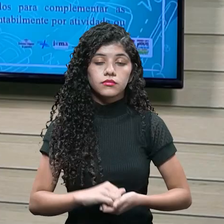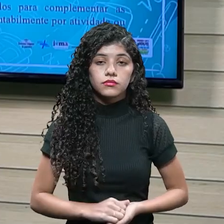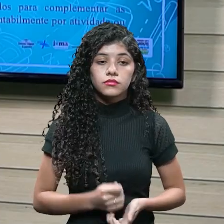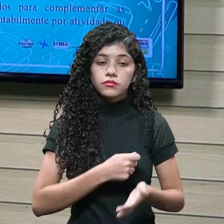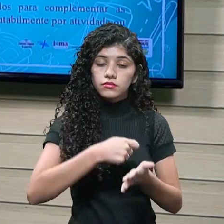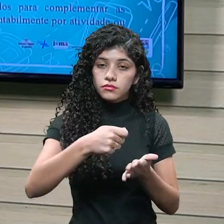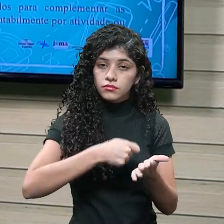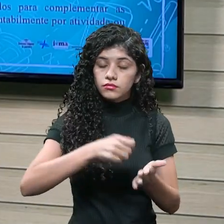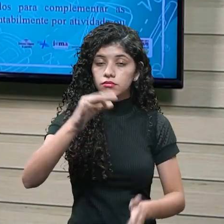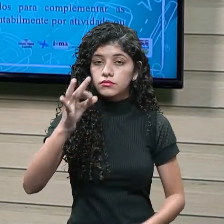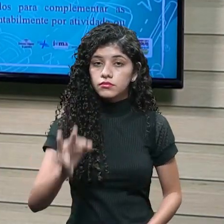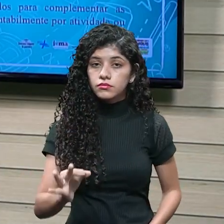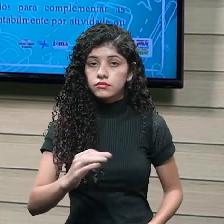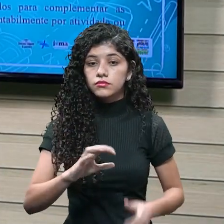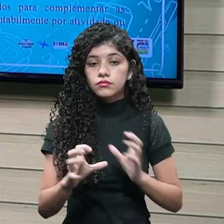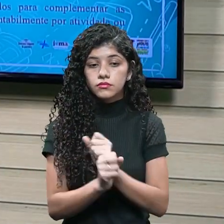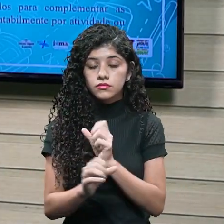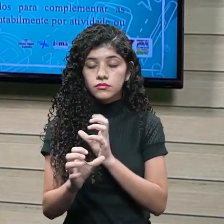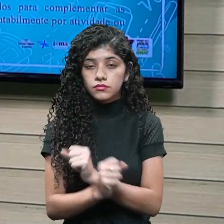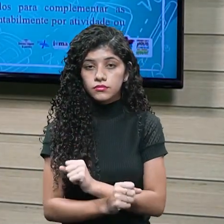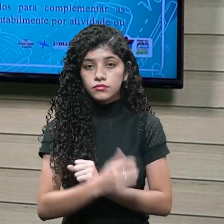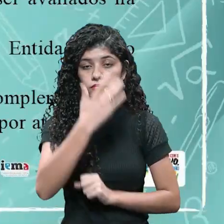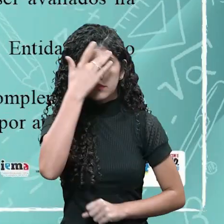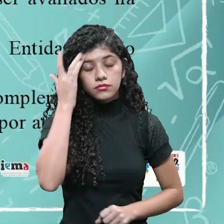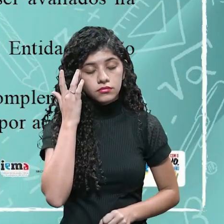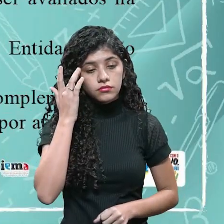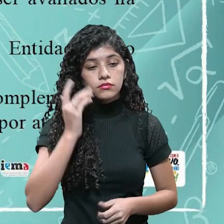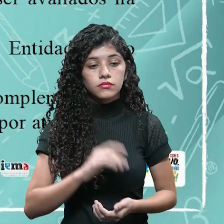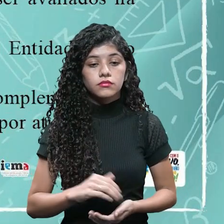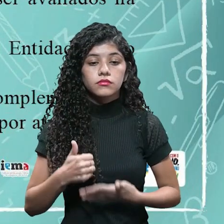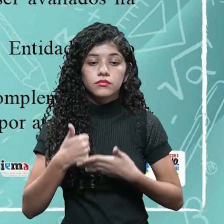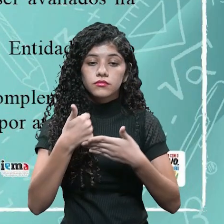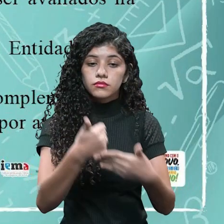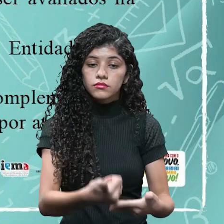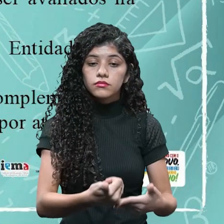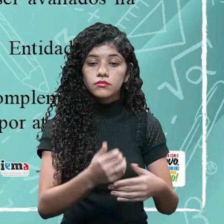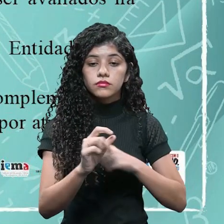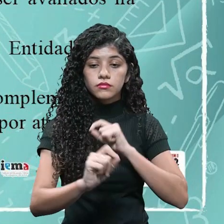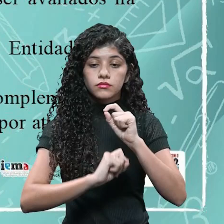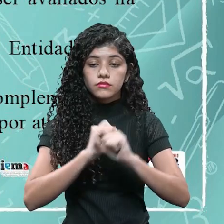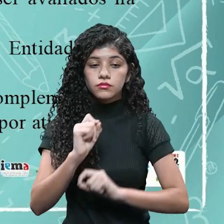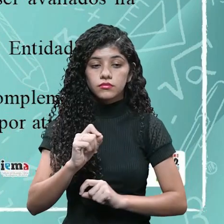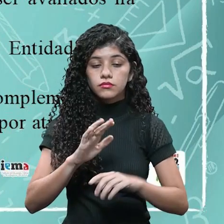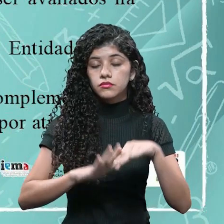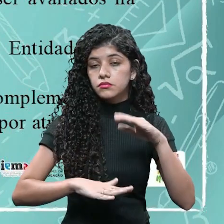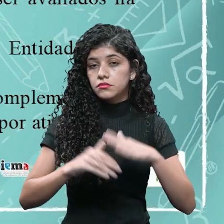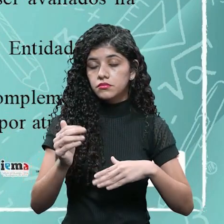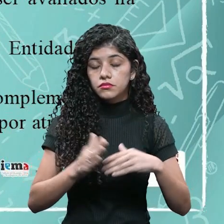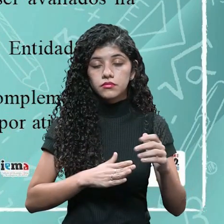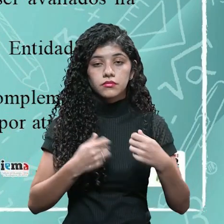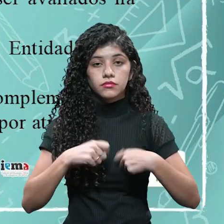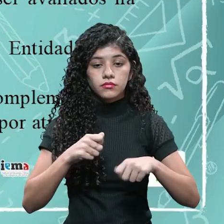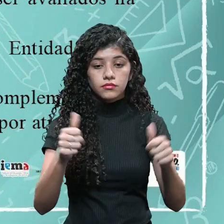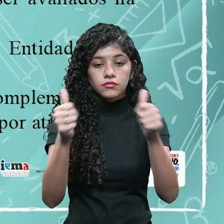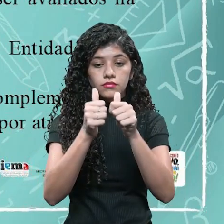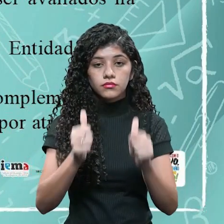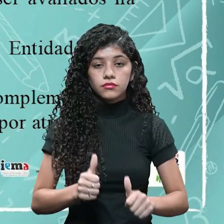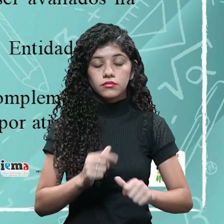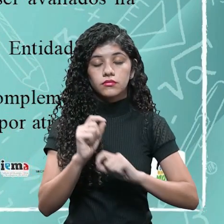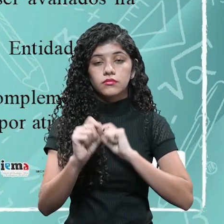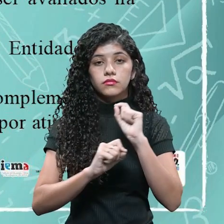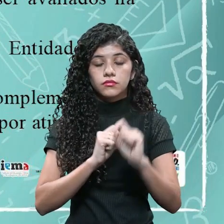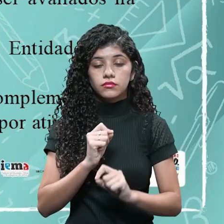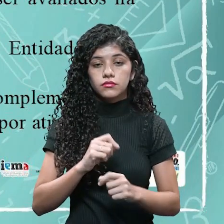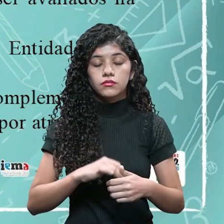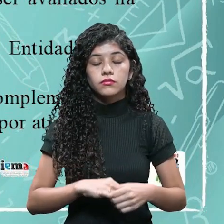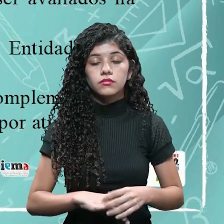atualizada, escriturada de forma correta pela contabilidade. Os investimentos em entidades cooperativas de qualquer grau devem ser avaliados